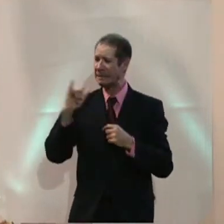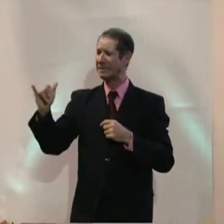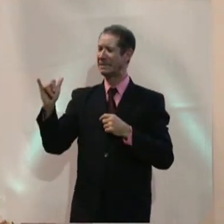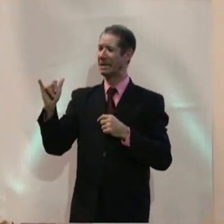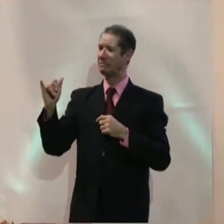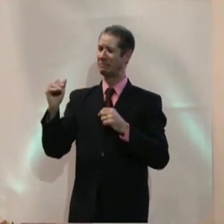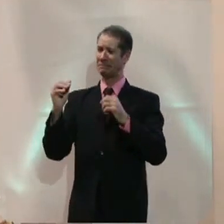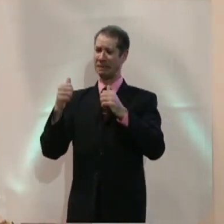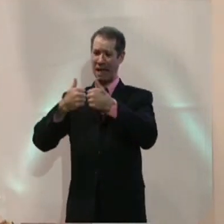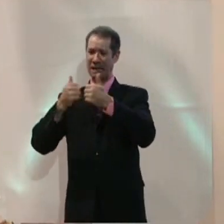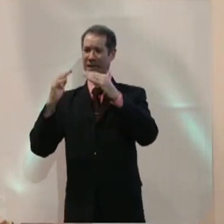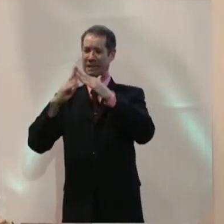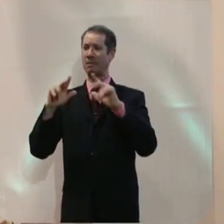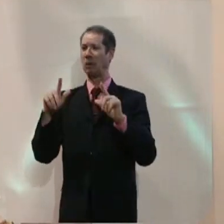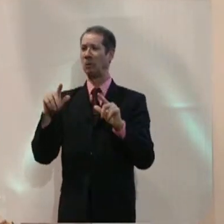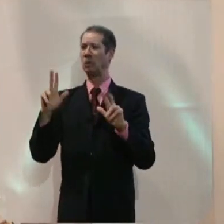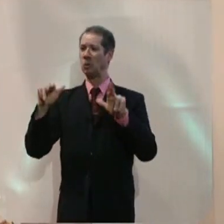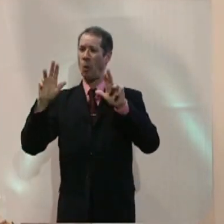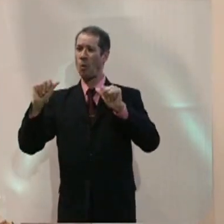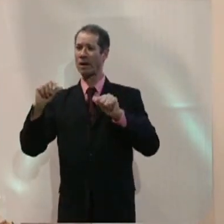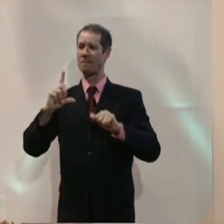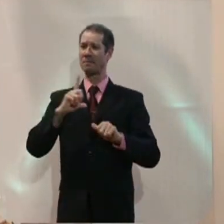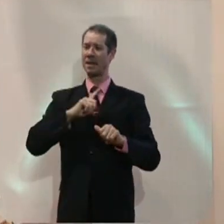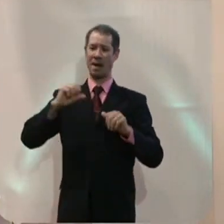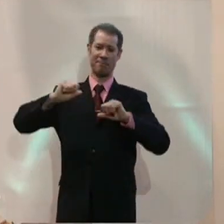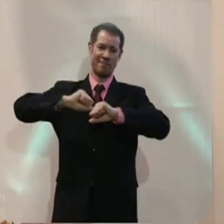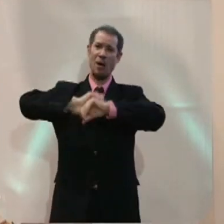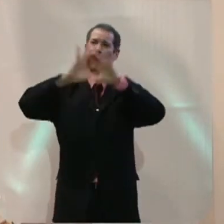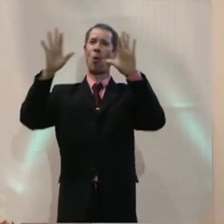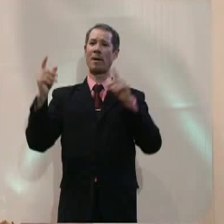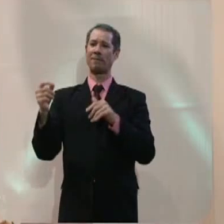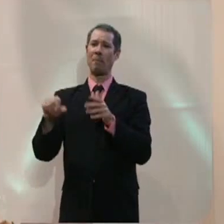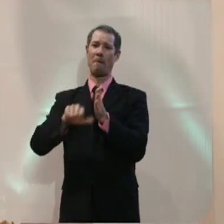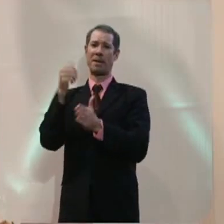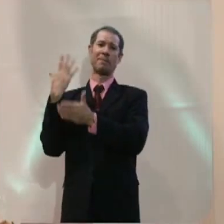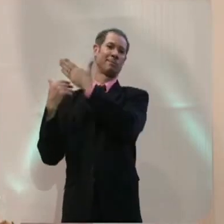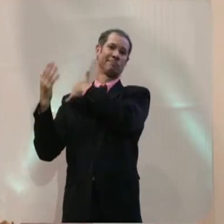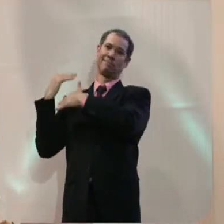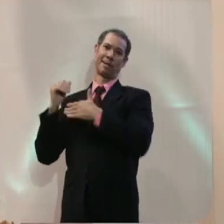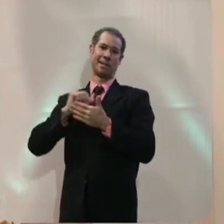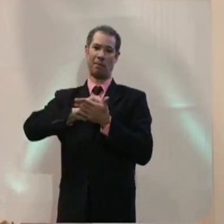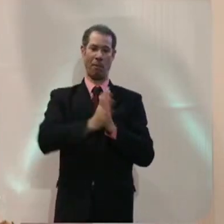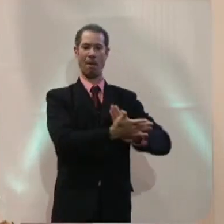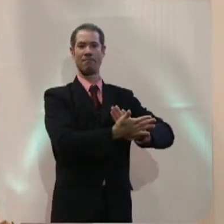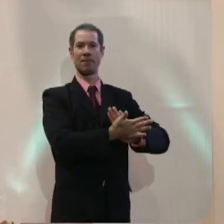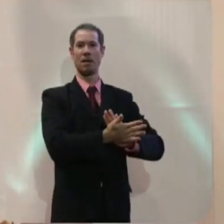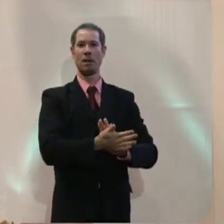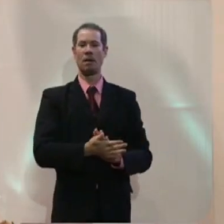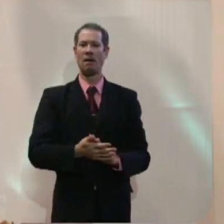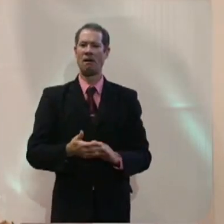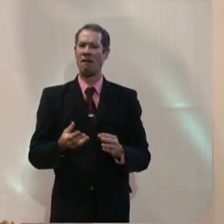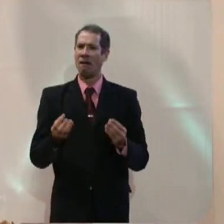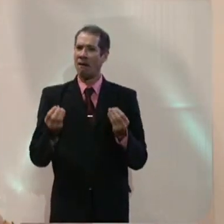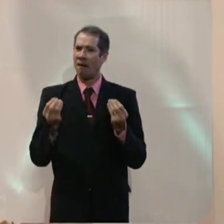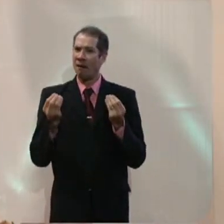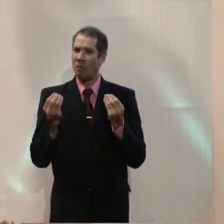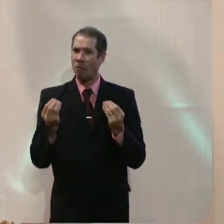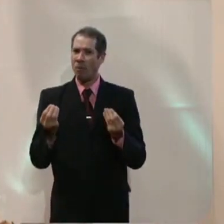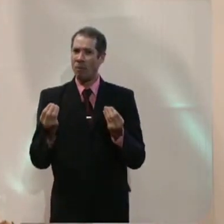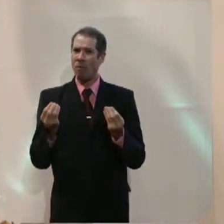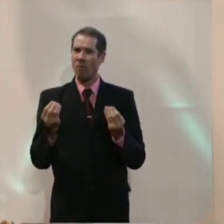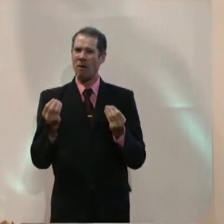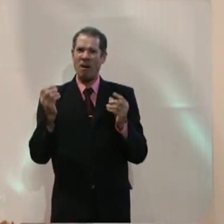esse templo nunca terá a glória do primeiro que já foi. Ele é muito pobre, ele é